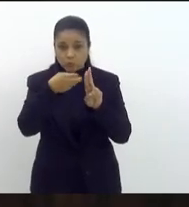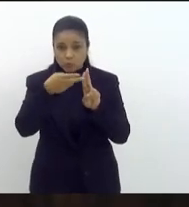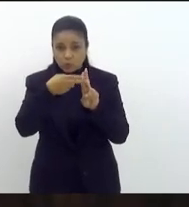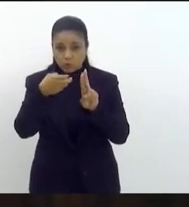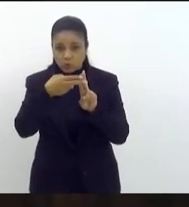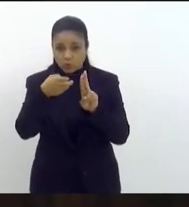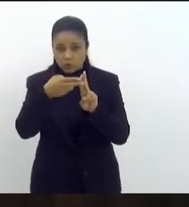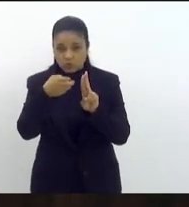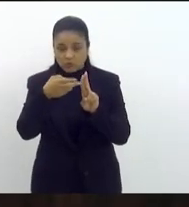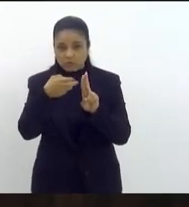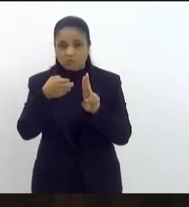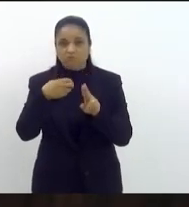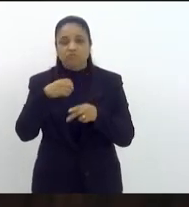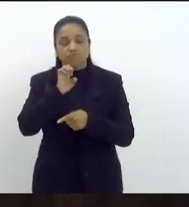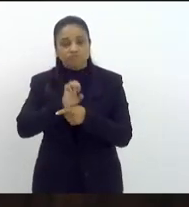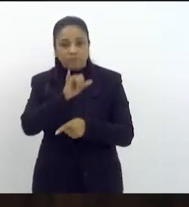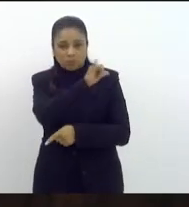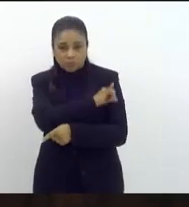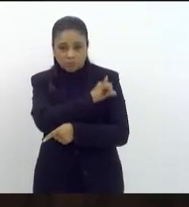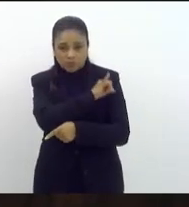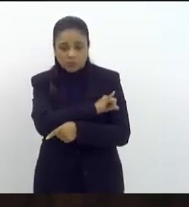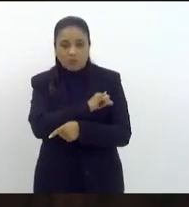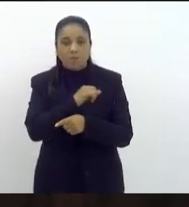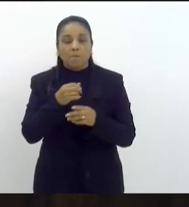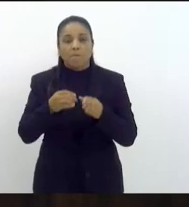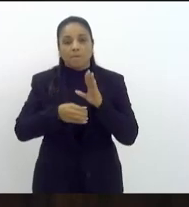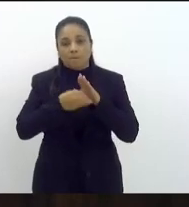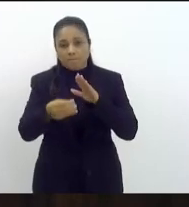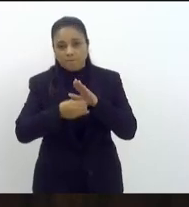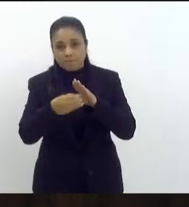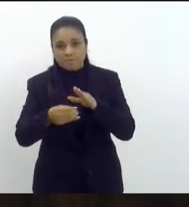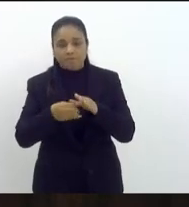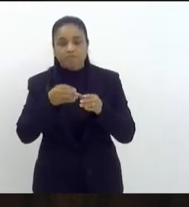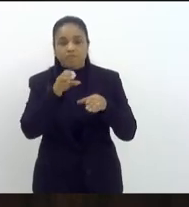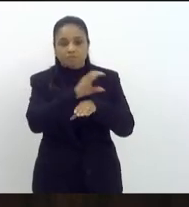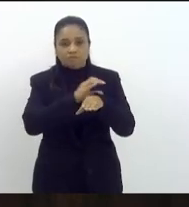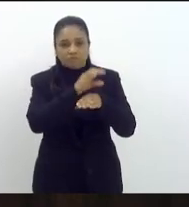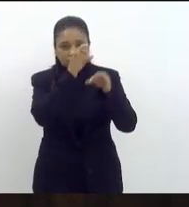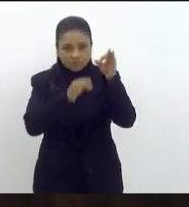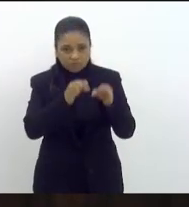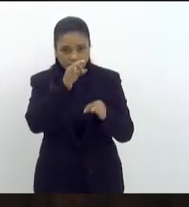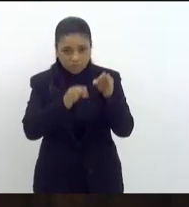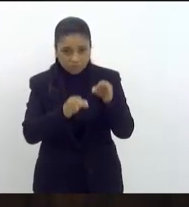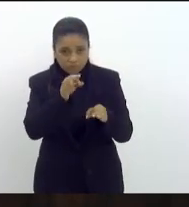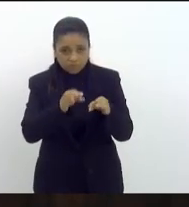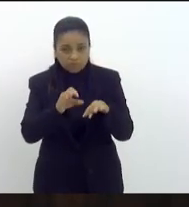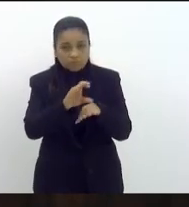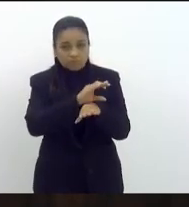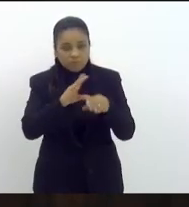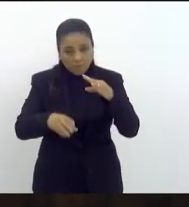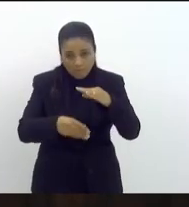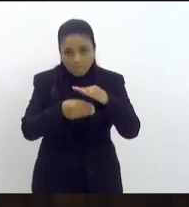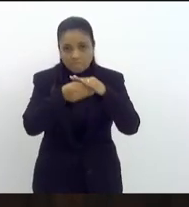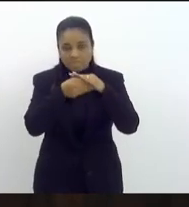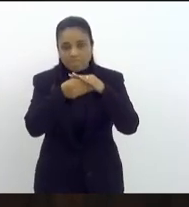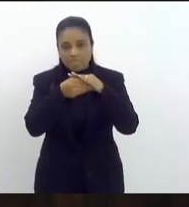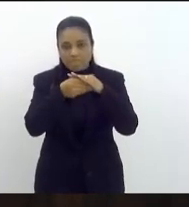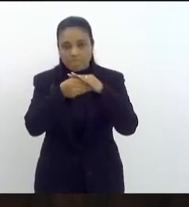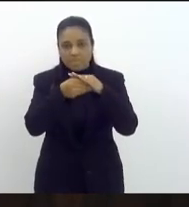de Janeiro pareceres das comissões constituições de Justiça pela constitucionalidade com emendas